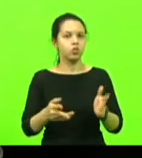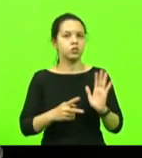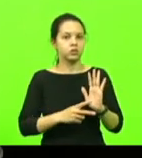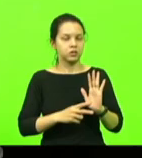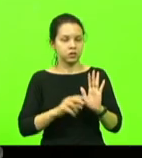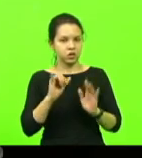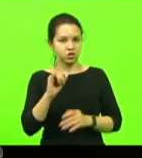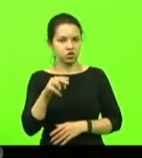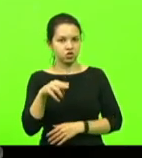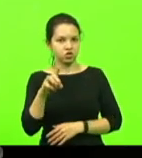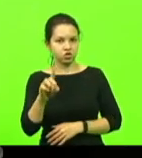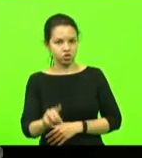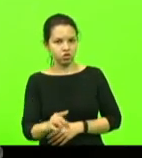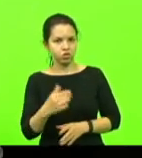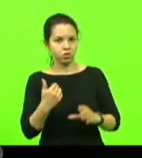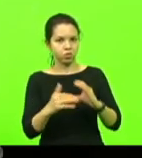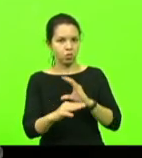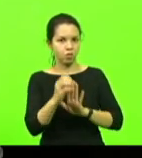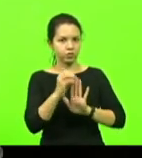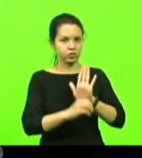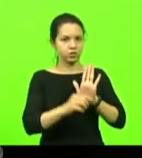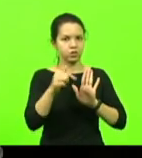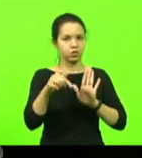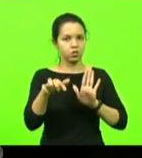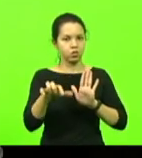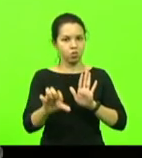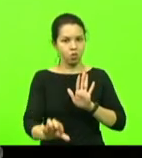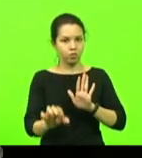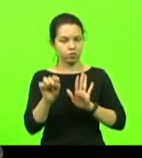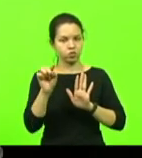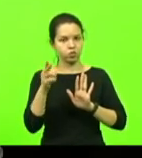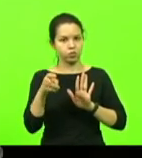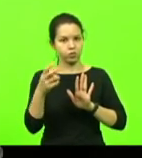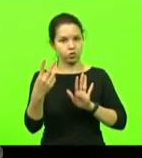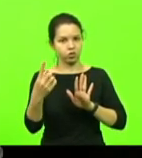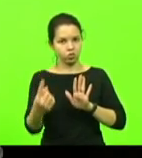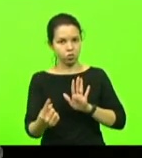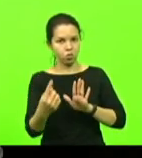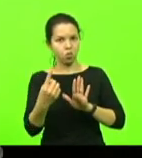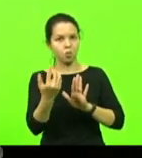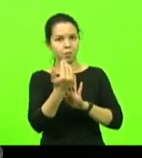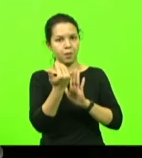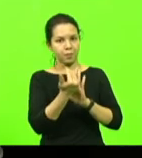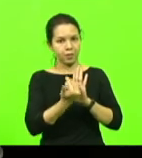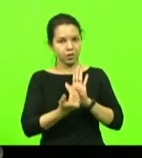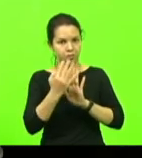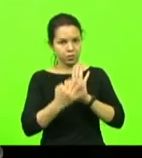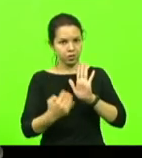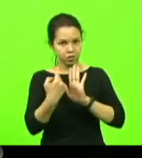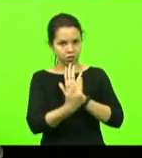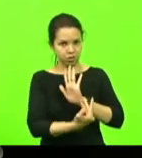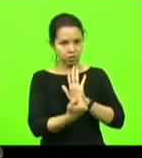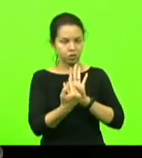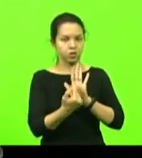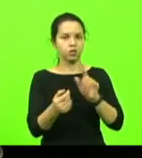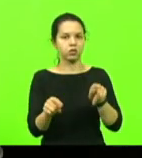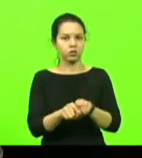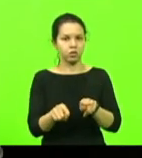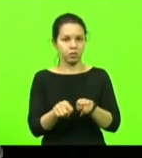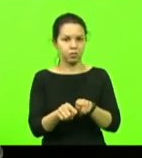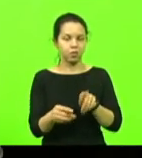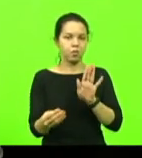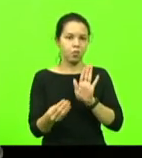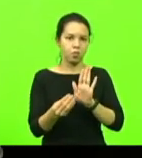ofício 79/2021 com uma planilha que atualiza a proposta acima do presente